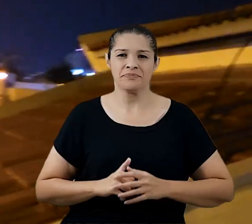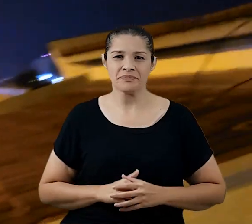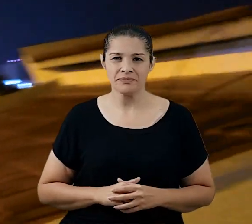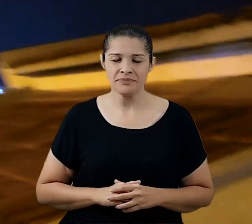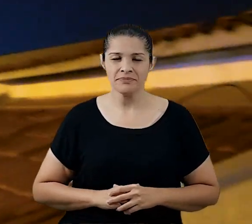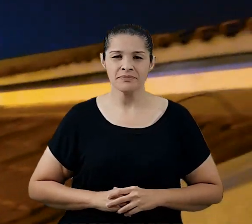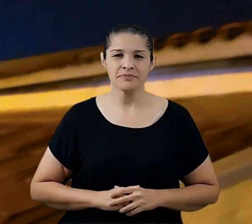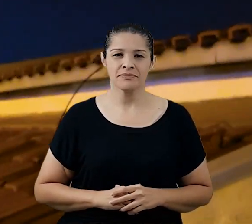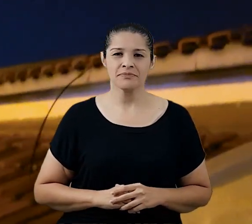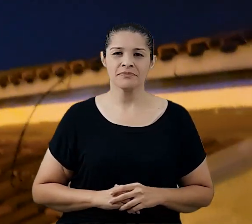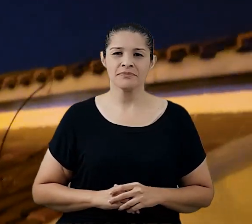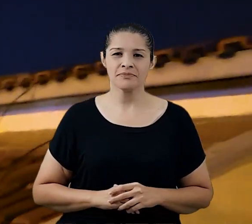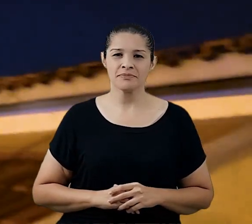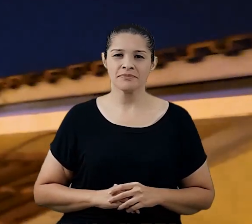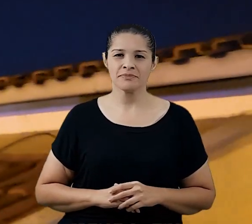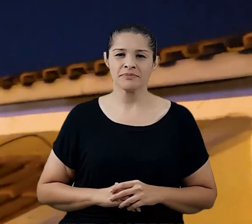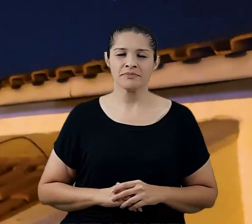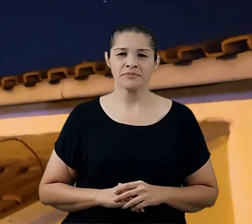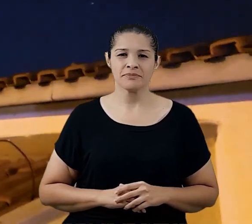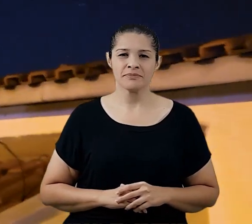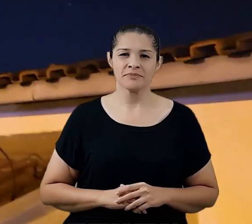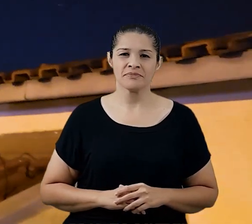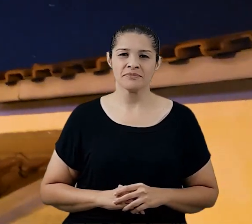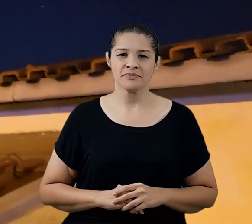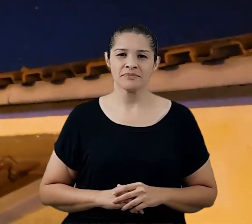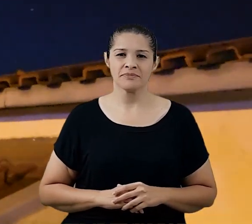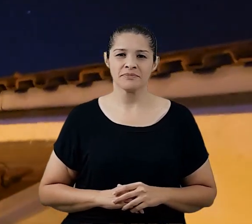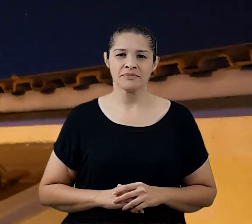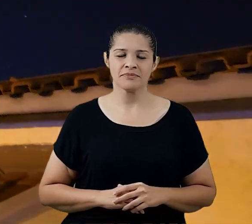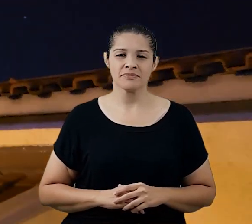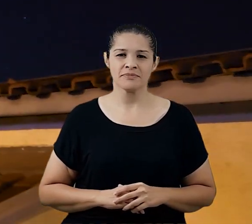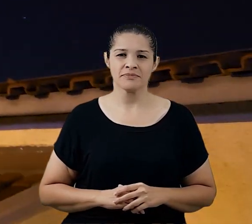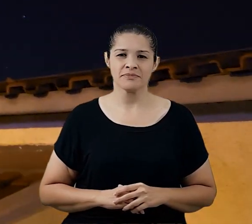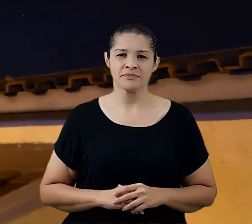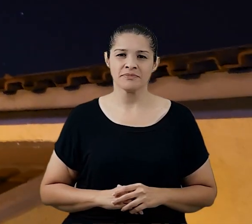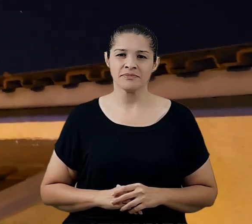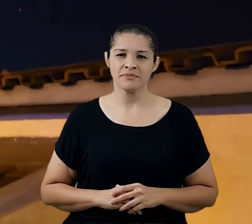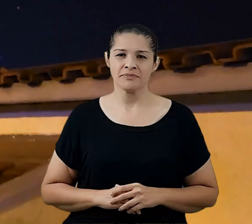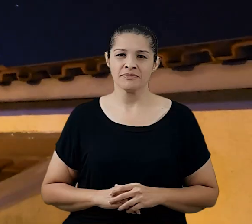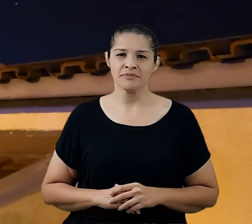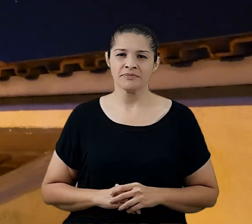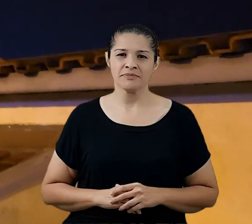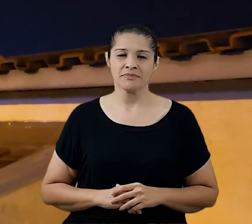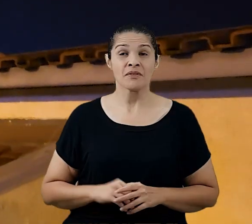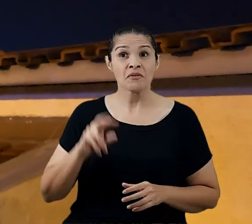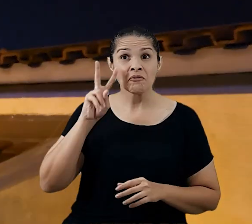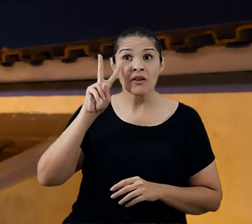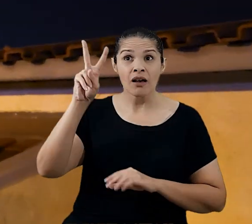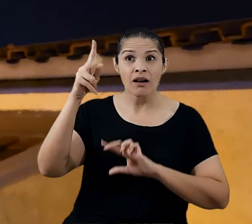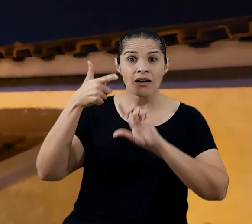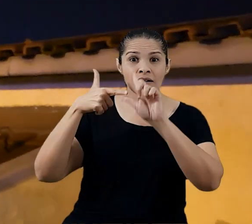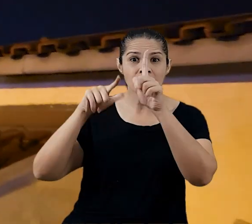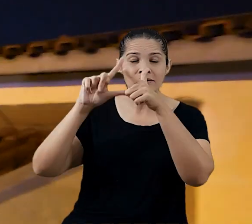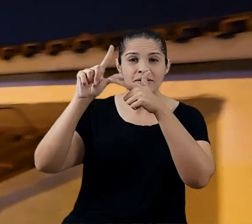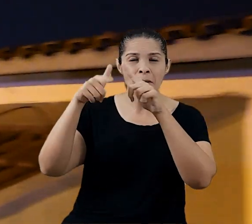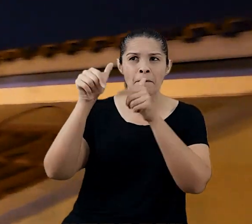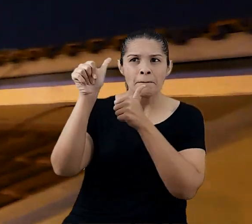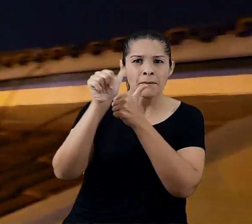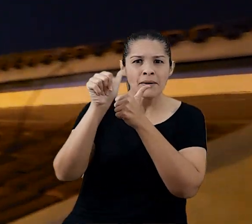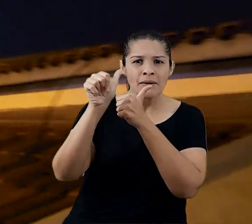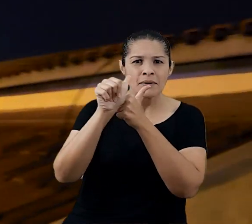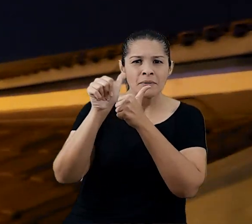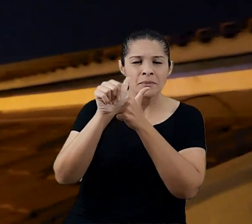Sul. Porque lá é Alfa Centauri. É a estrela mais próxima de nós depois do Sol.